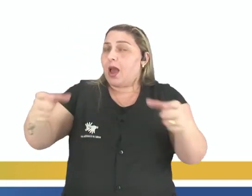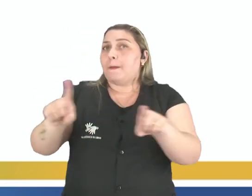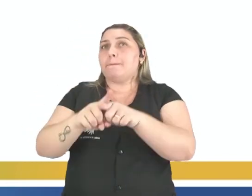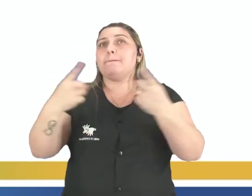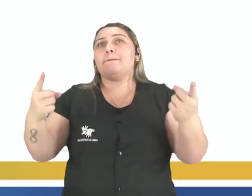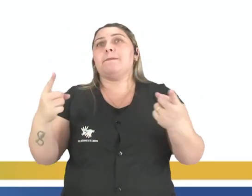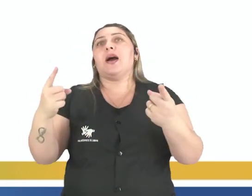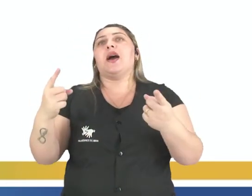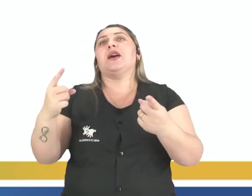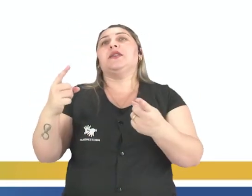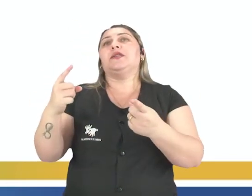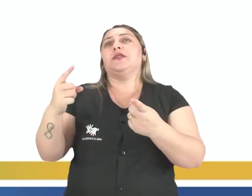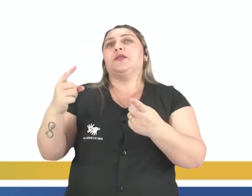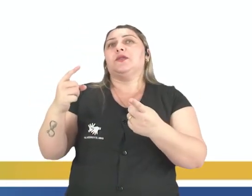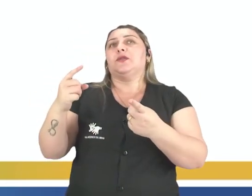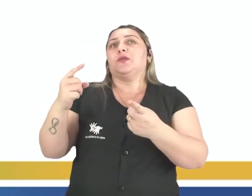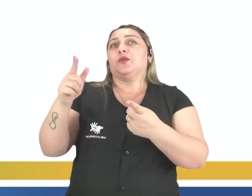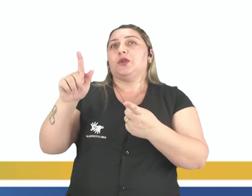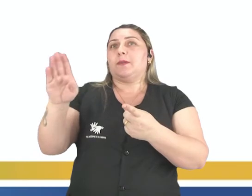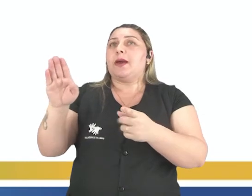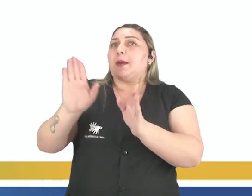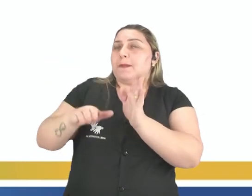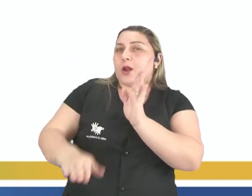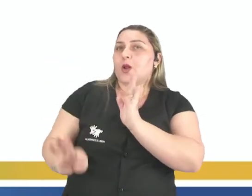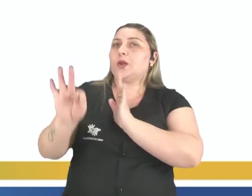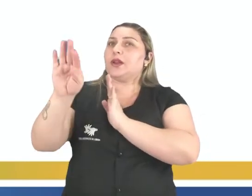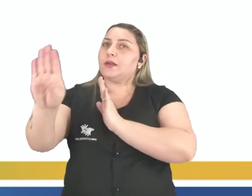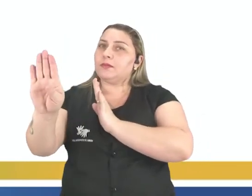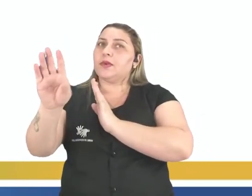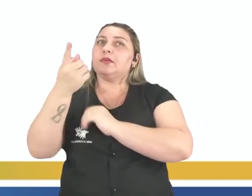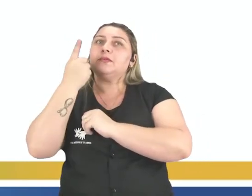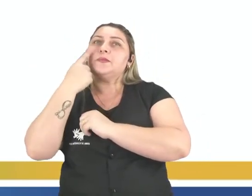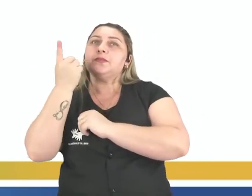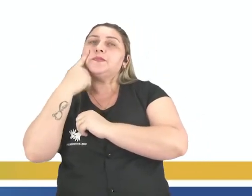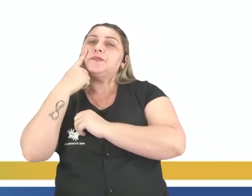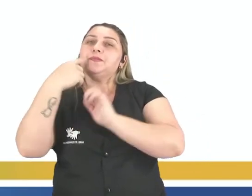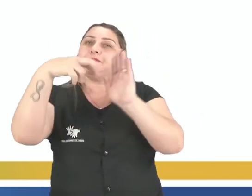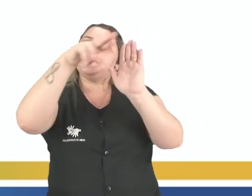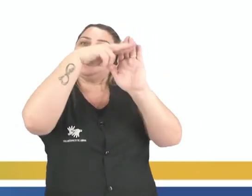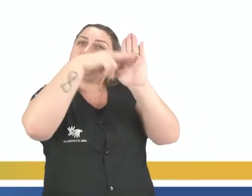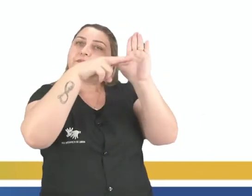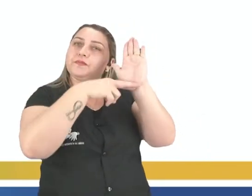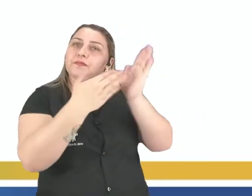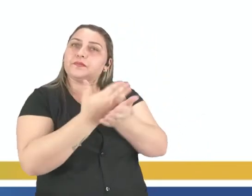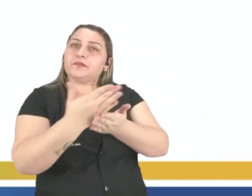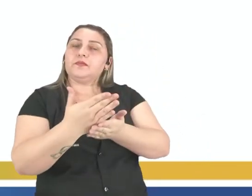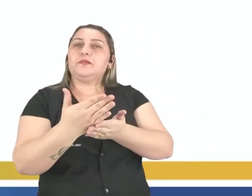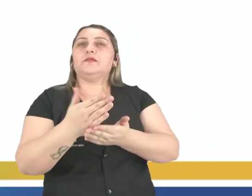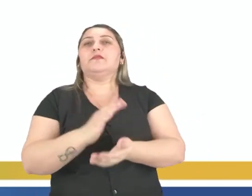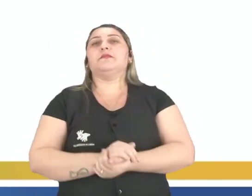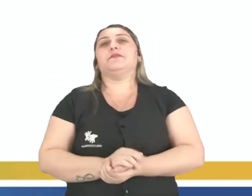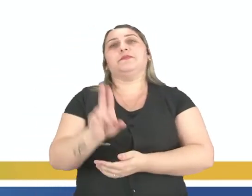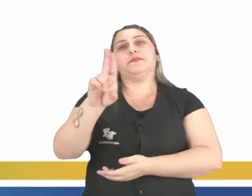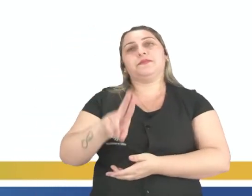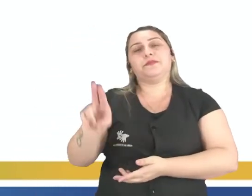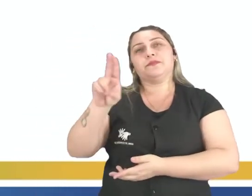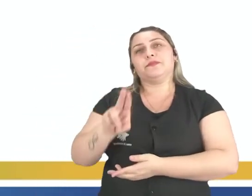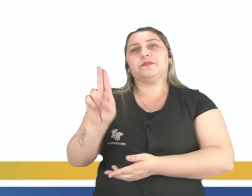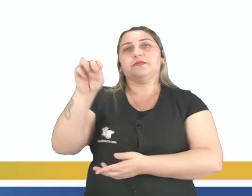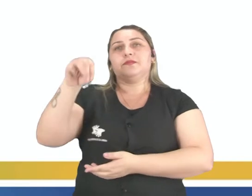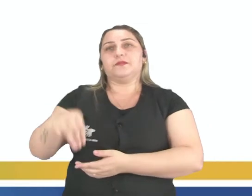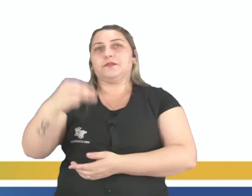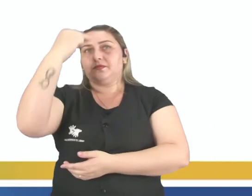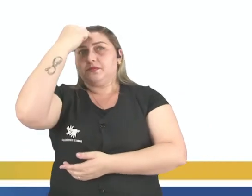o gigabyte é menor que terabyte, tá bom? Eu vou usar o seguinte esquema que a gente usou lá no início para comprimento, só que aqui eu vou usar para unidade